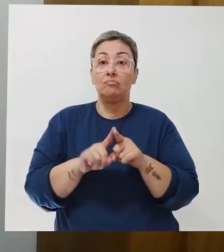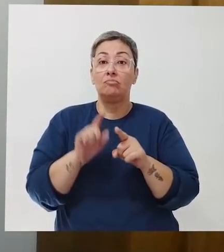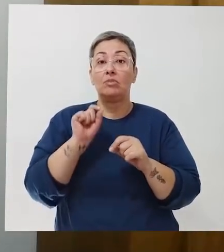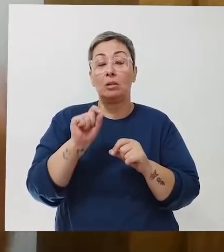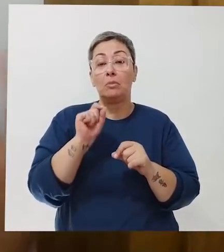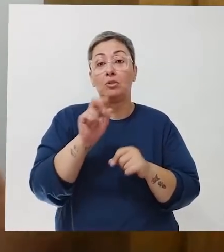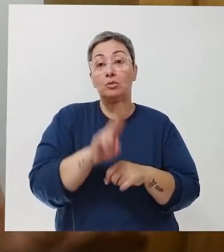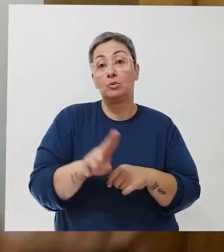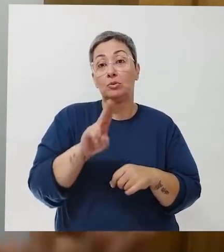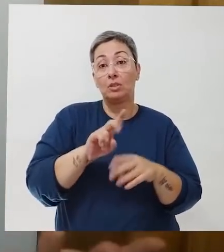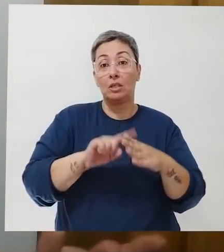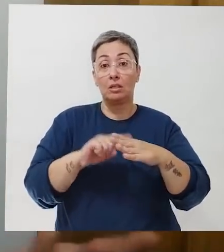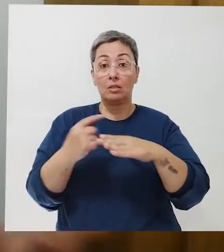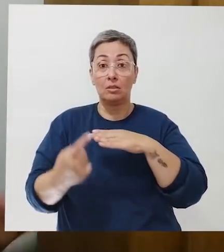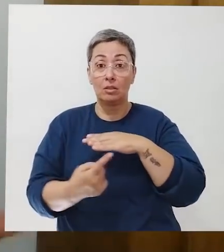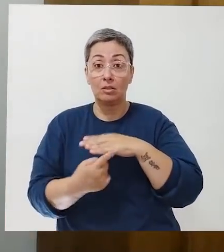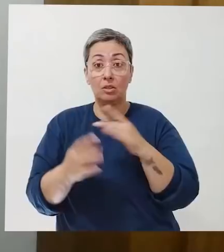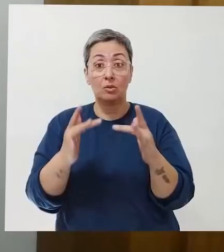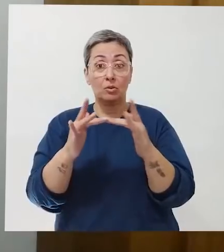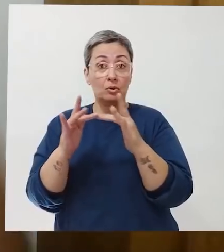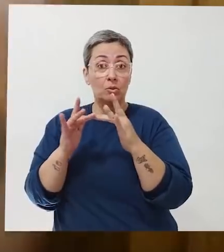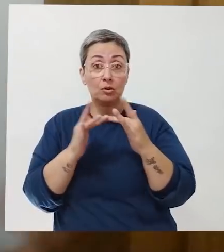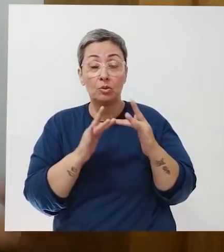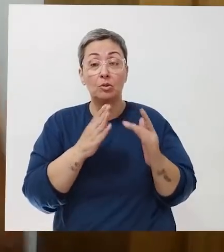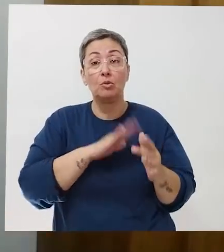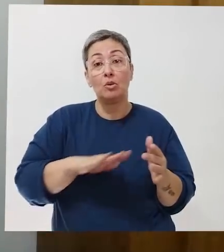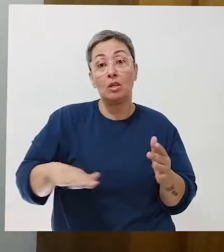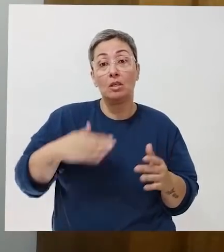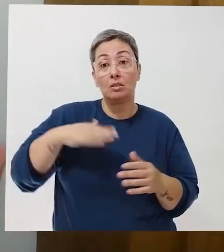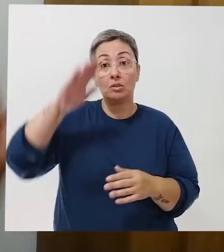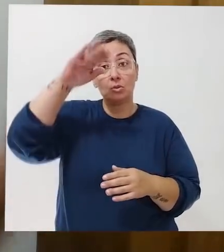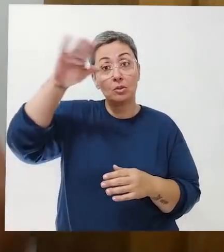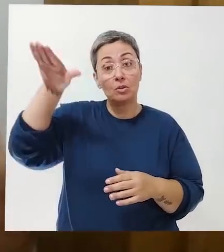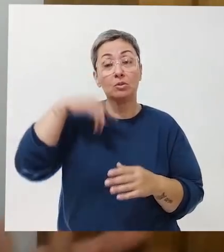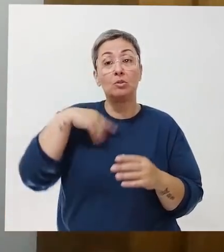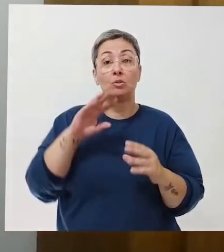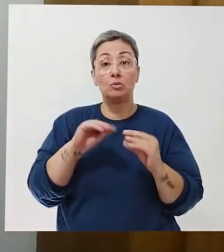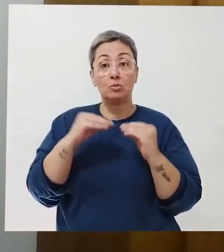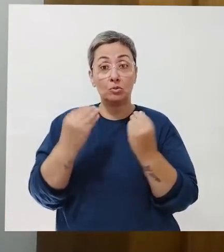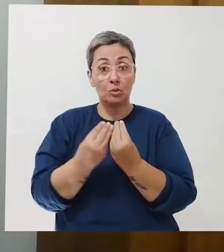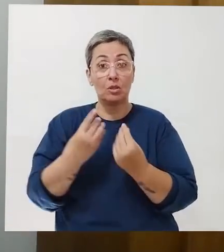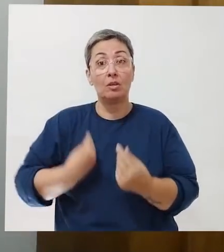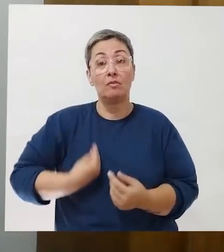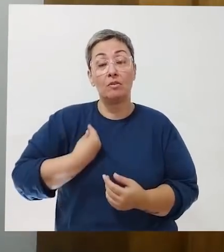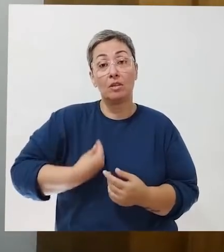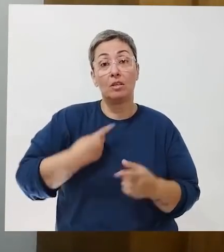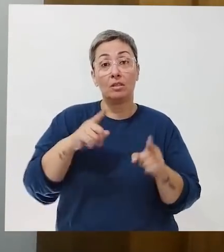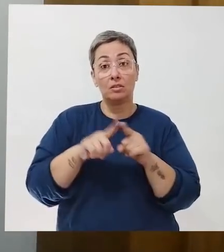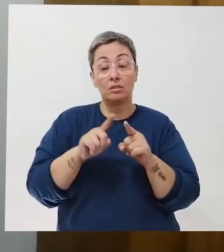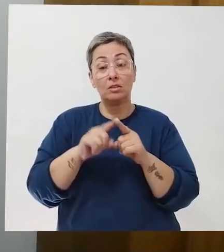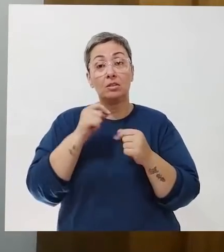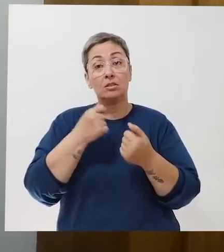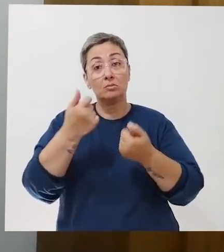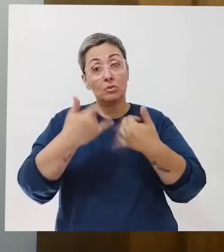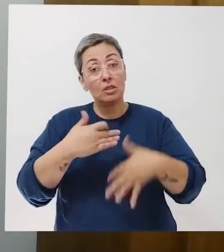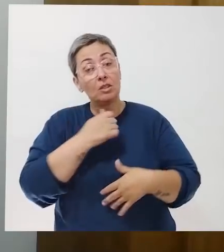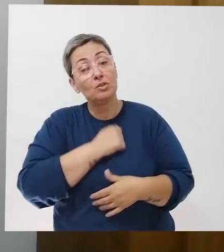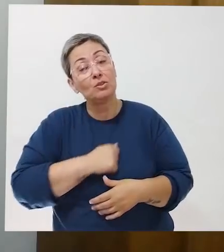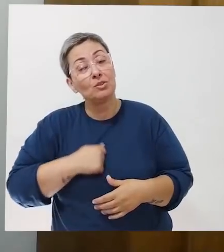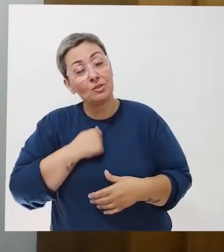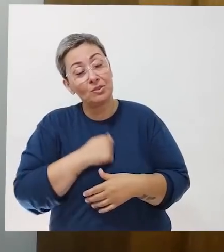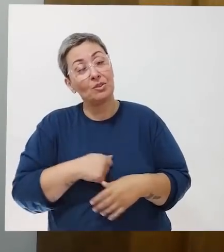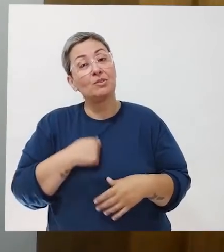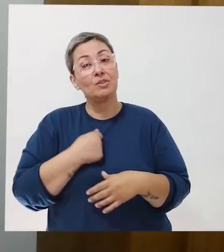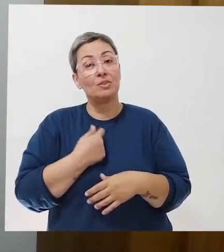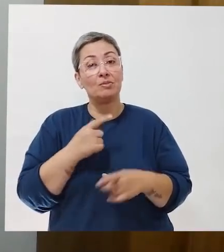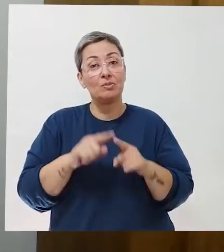Também você pode usar as redes sociais para manter contato com as crianças e os adultos que fazem parte da sua vida. Inclusive, fale da saudade que você